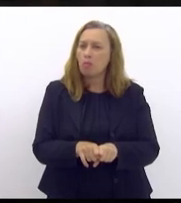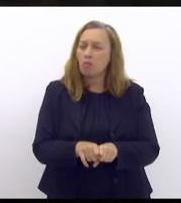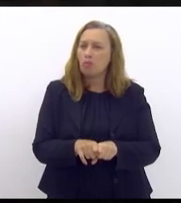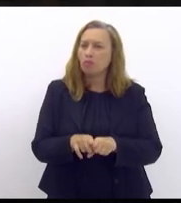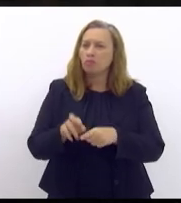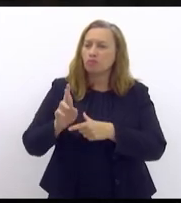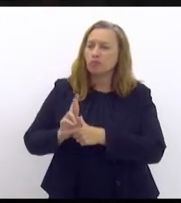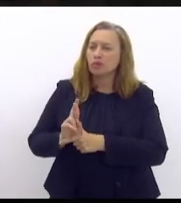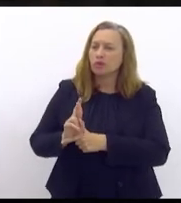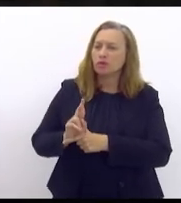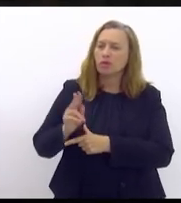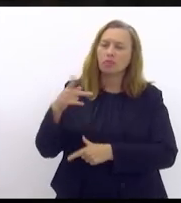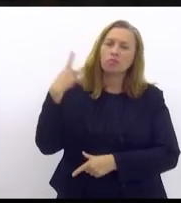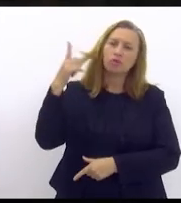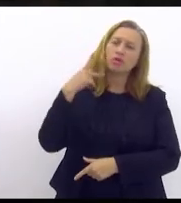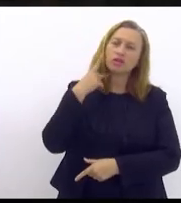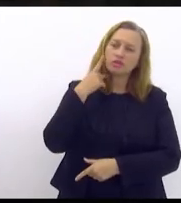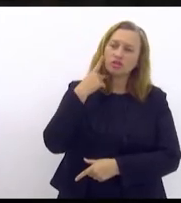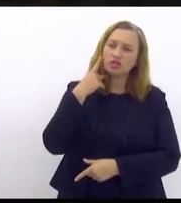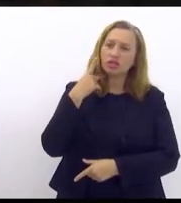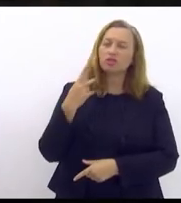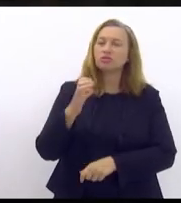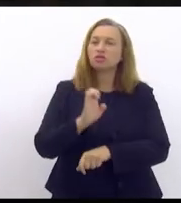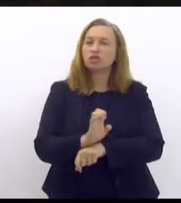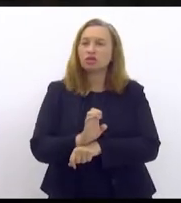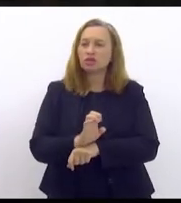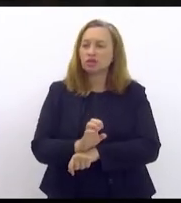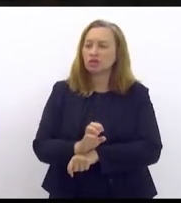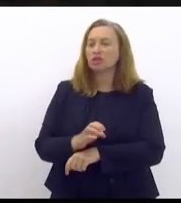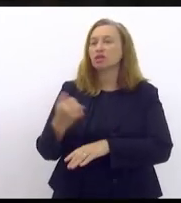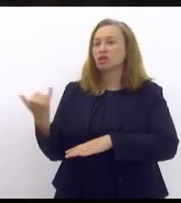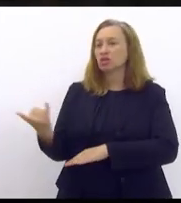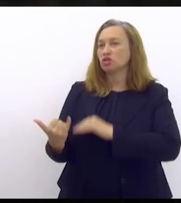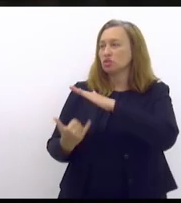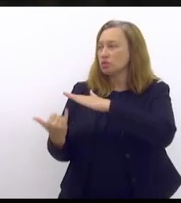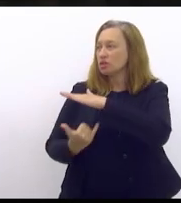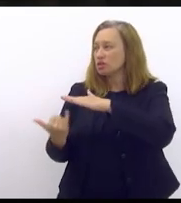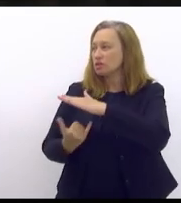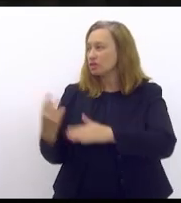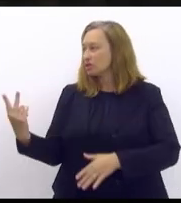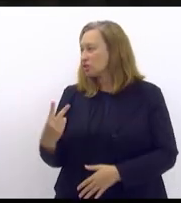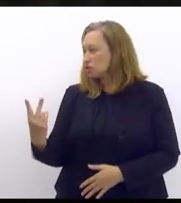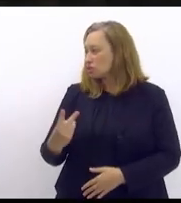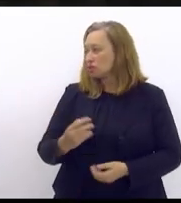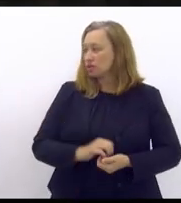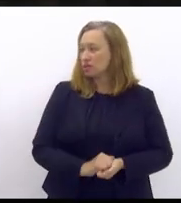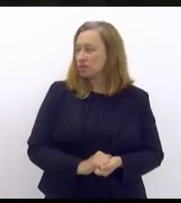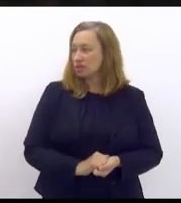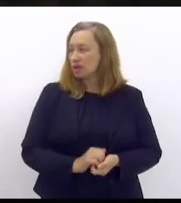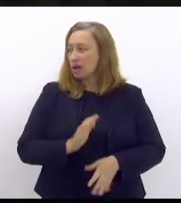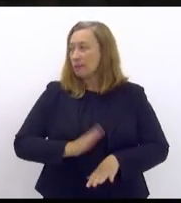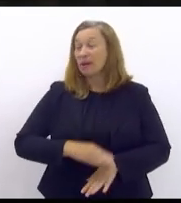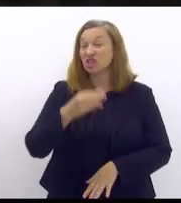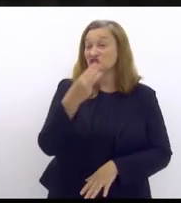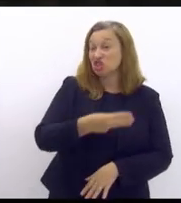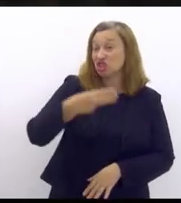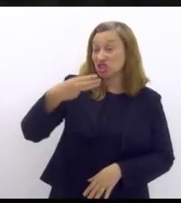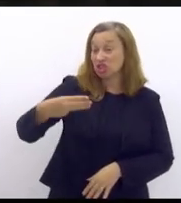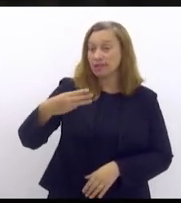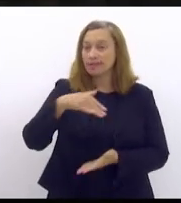Procuradoria Geral do Estado, que são instituições, essas duas, perenes, né? Mas 33